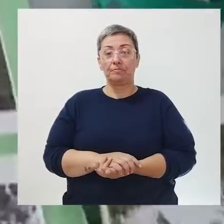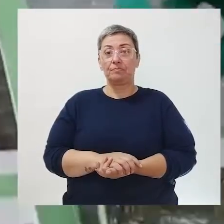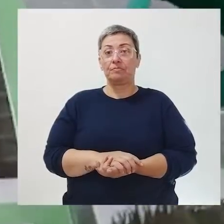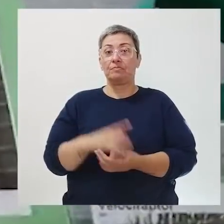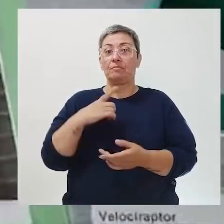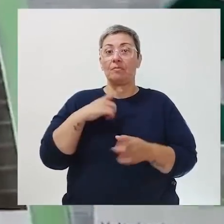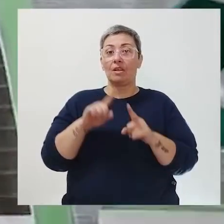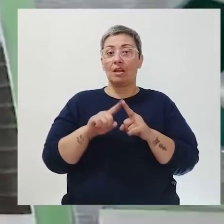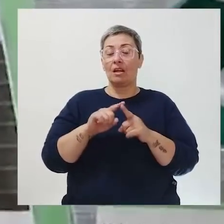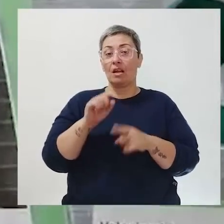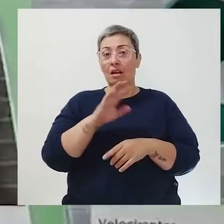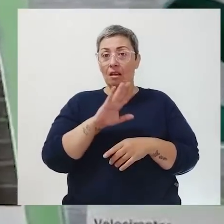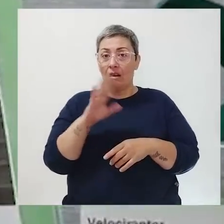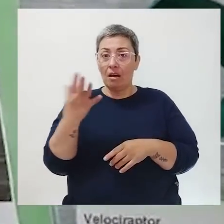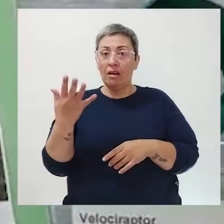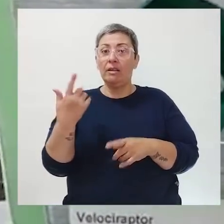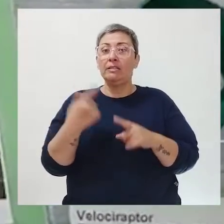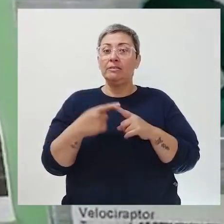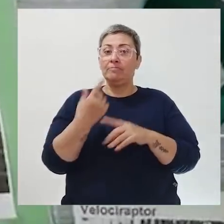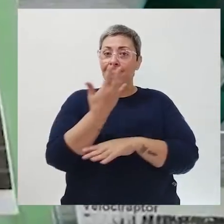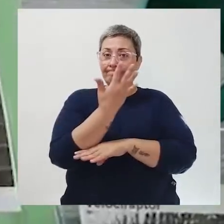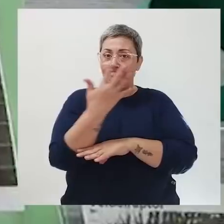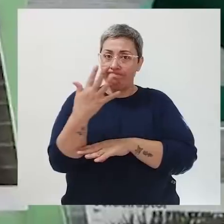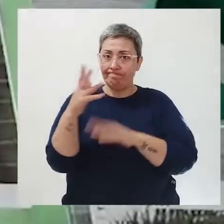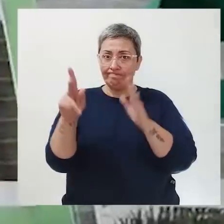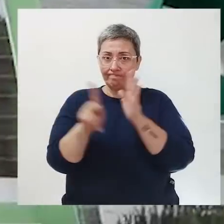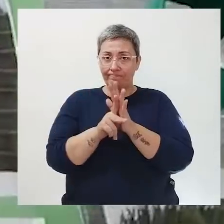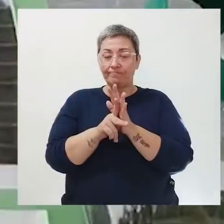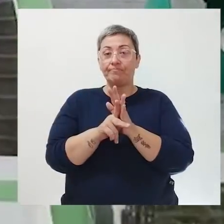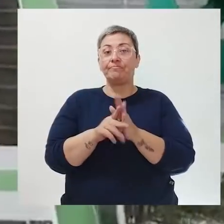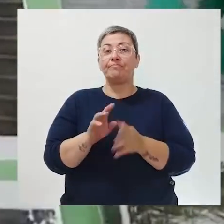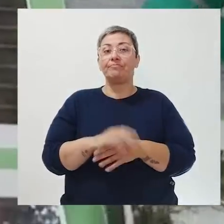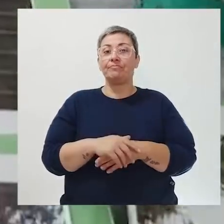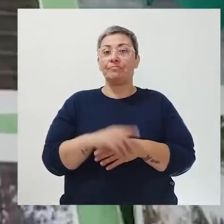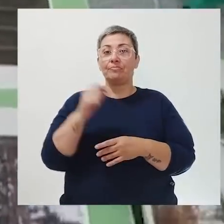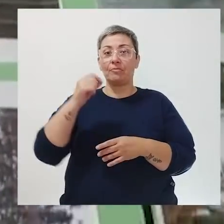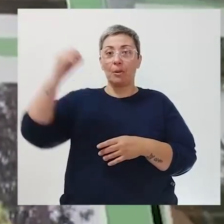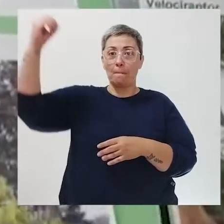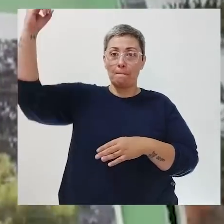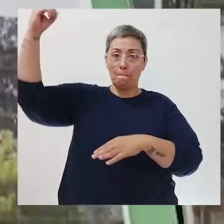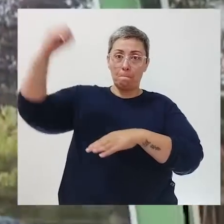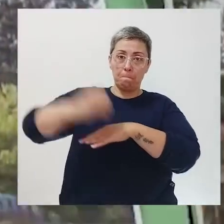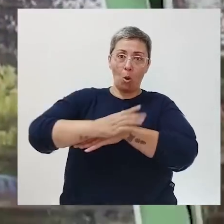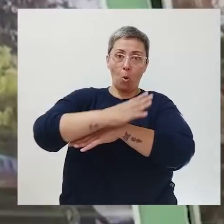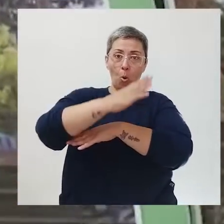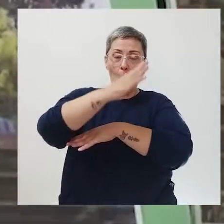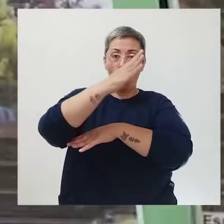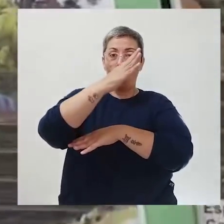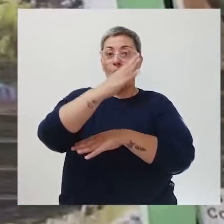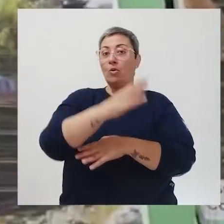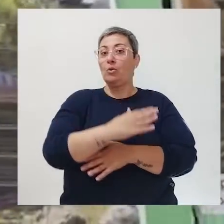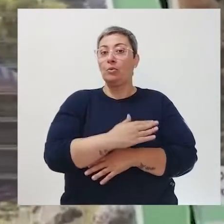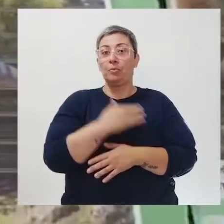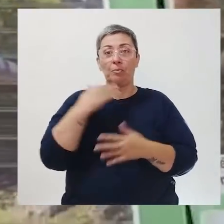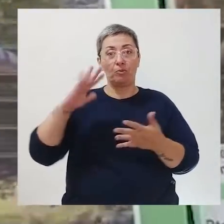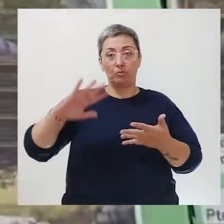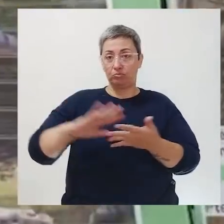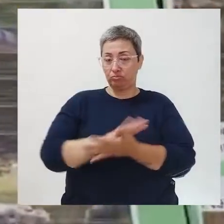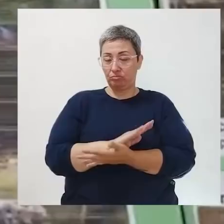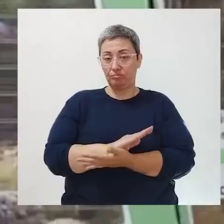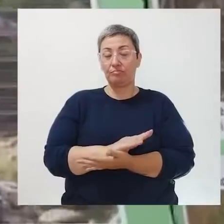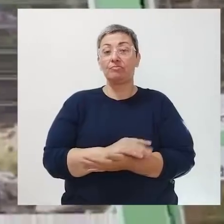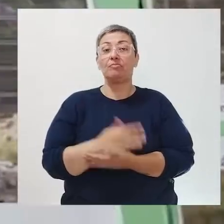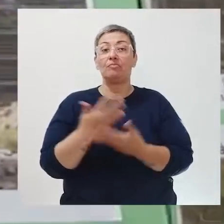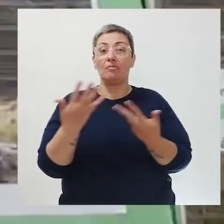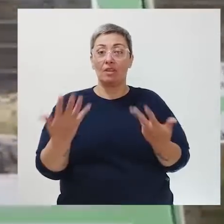Foi uma ação da natureza, né? Um meteoro e matou todos os